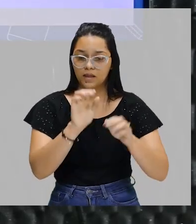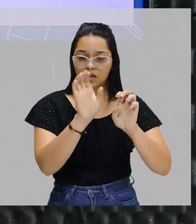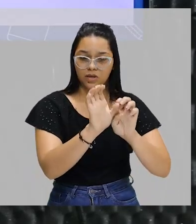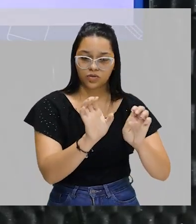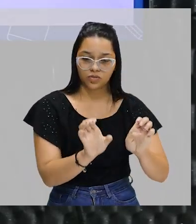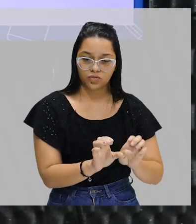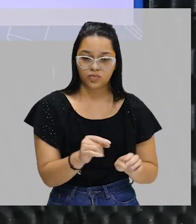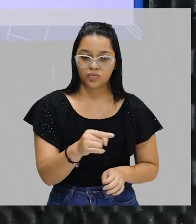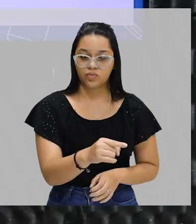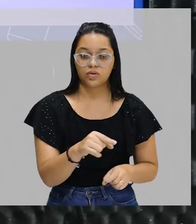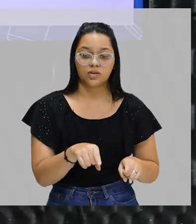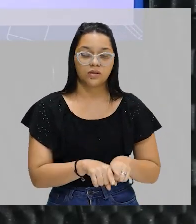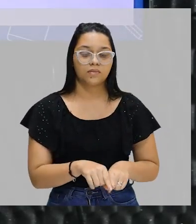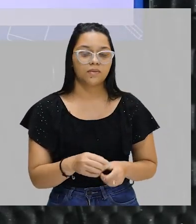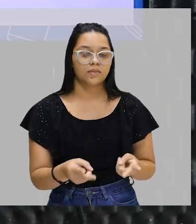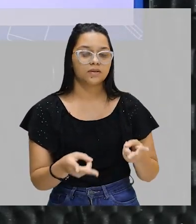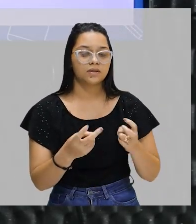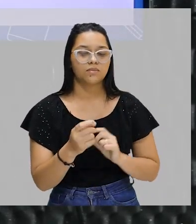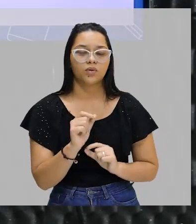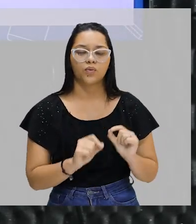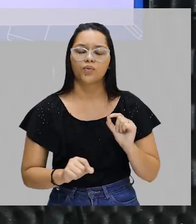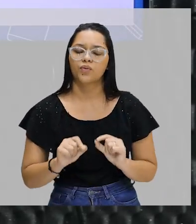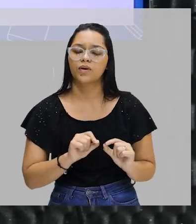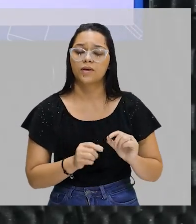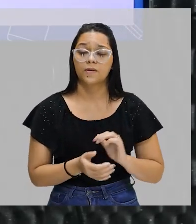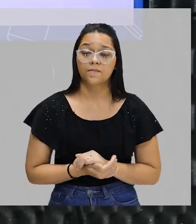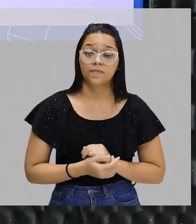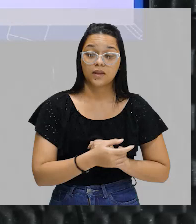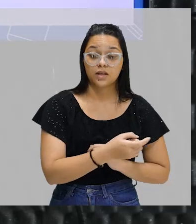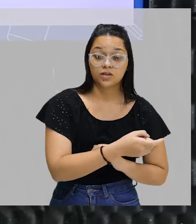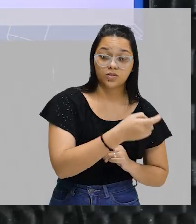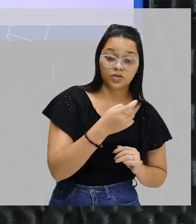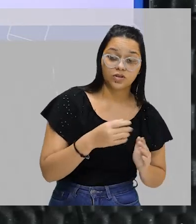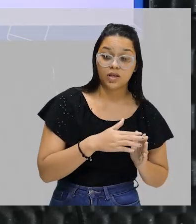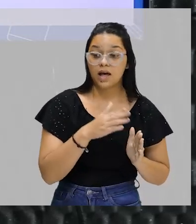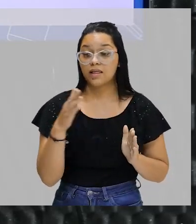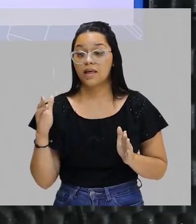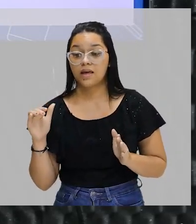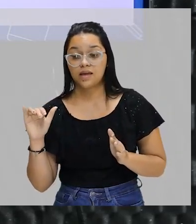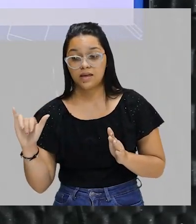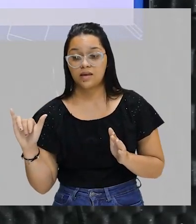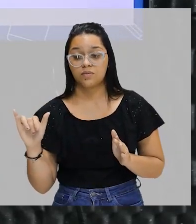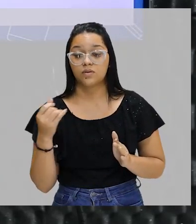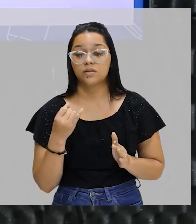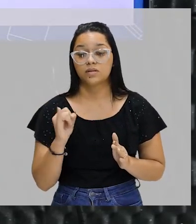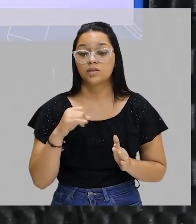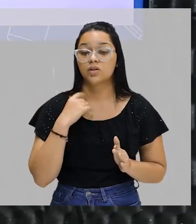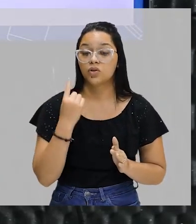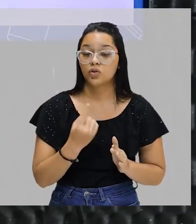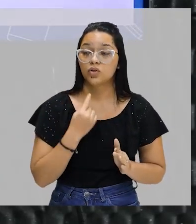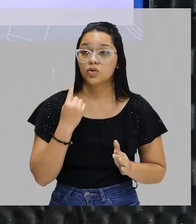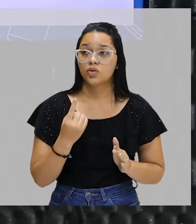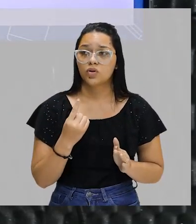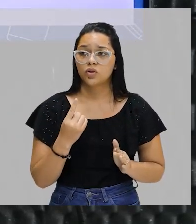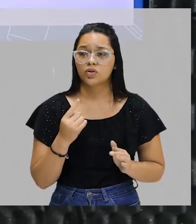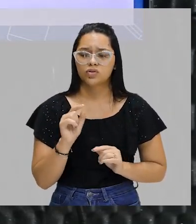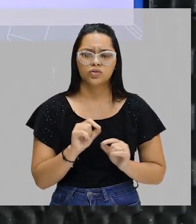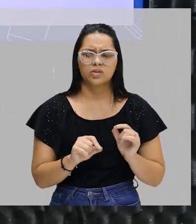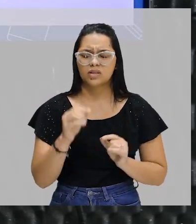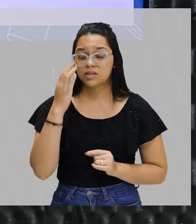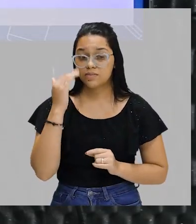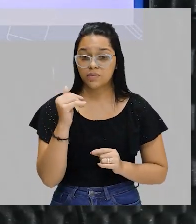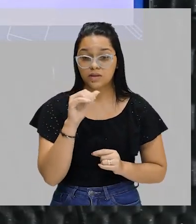estrutura e olha só, de X até Y, se a gente contar, nós vamos ter,